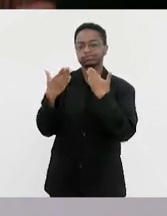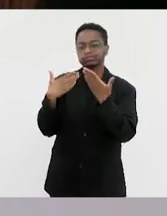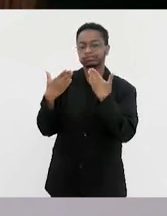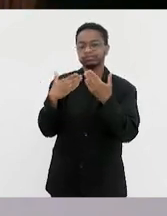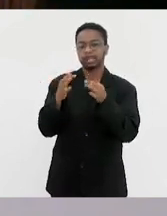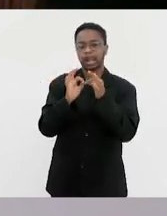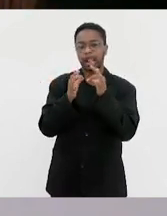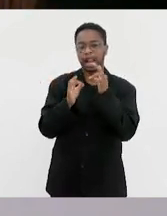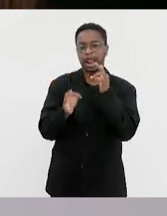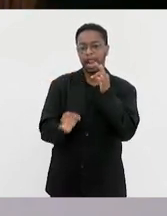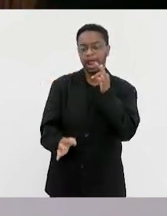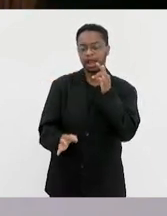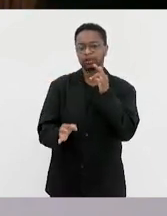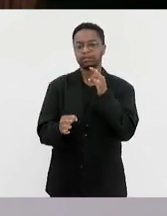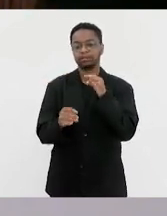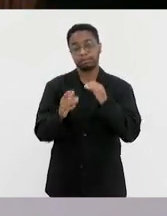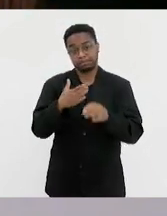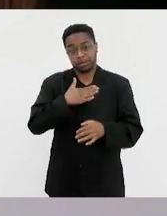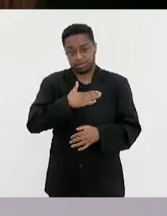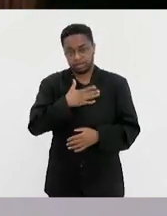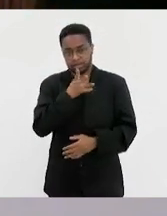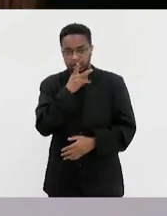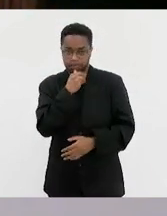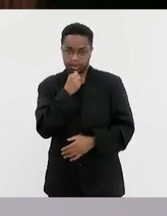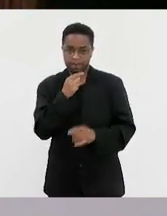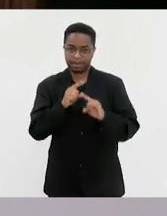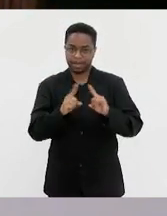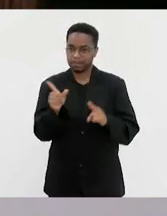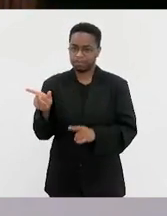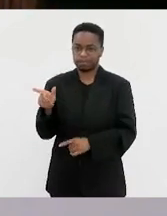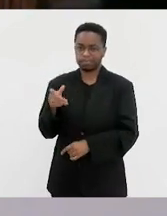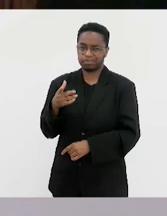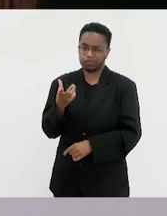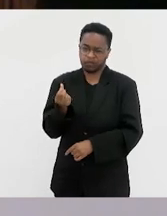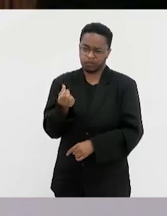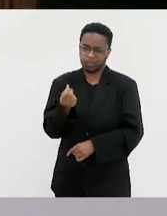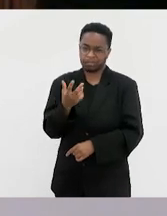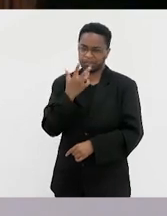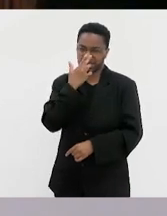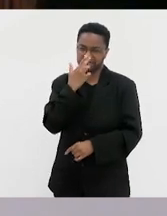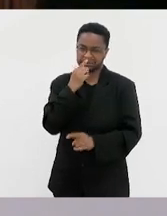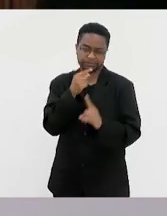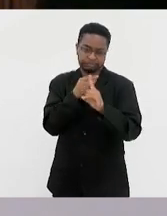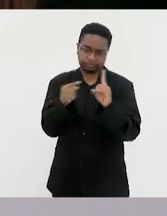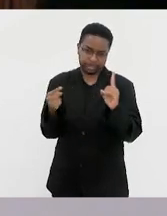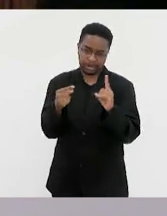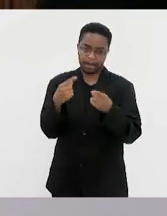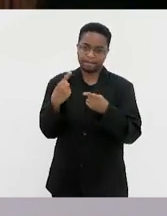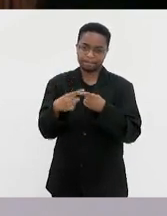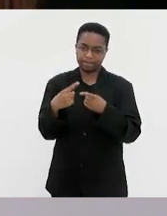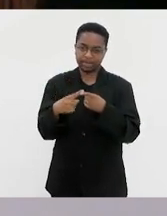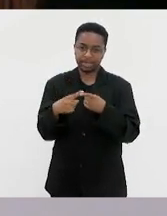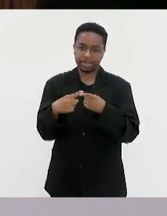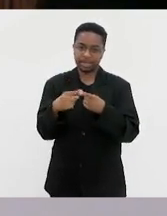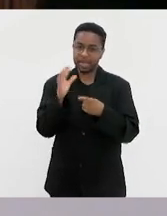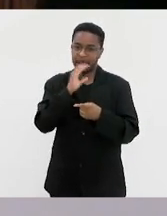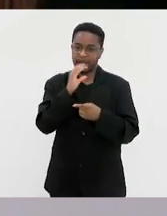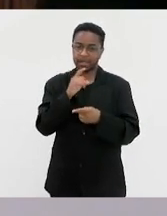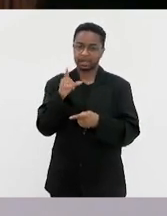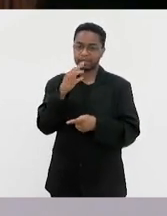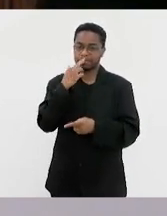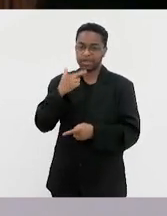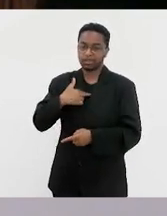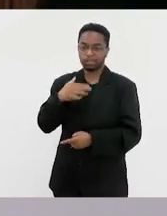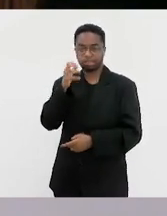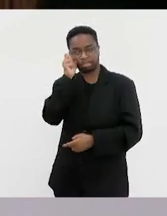muito tempo para mim, para ele durava menos do que a metade, porque logo eu era respondida com os roncos do